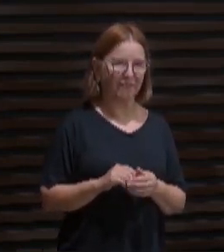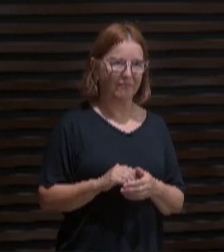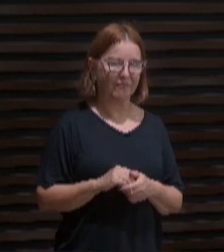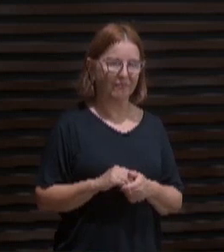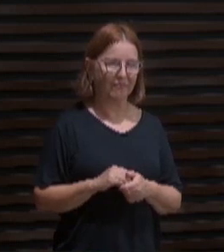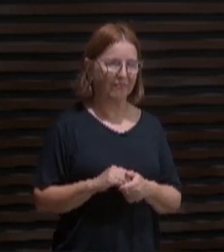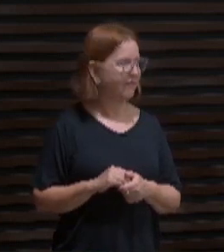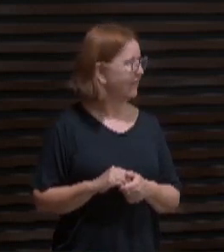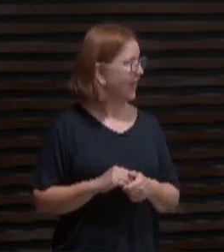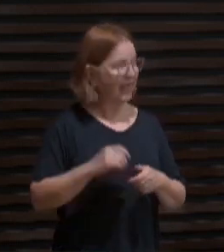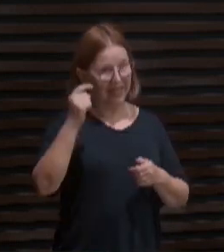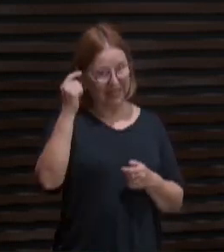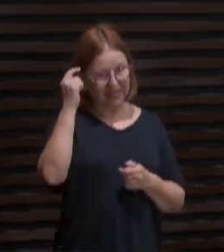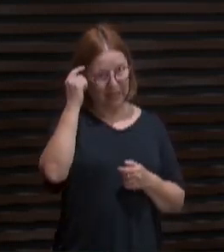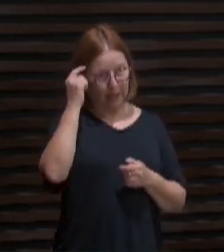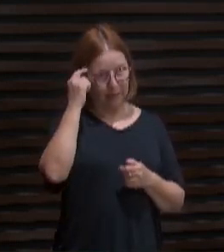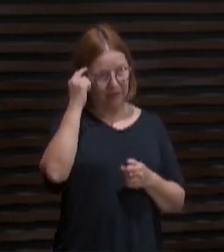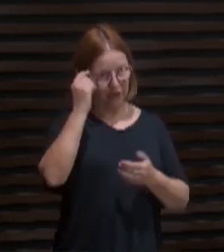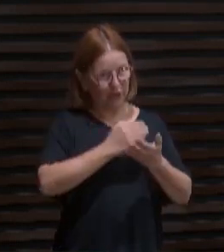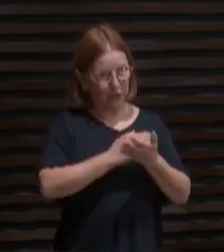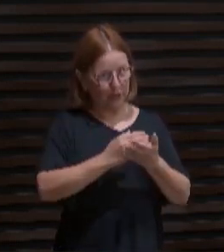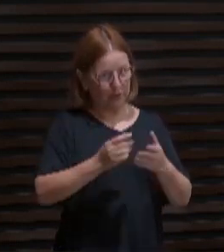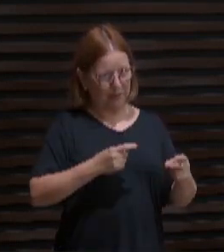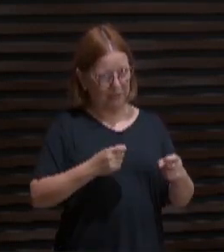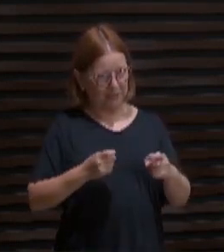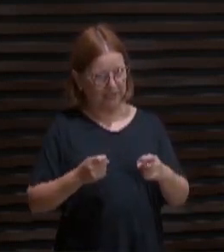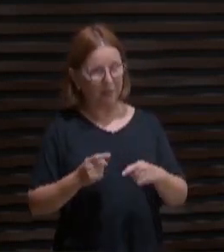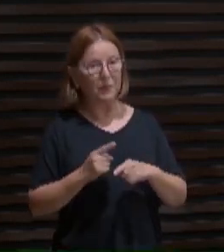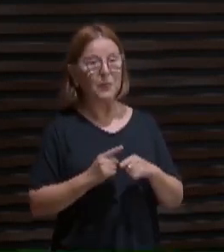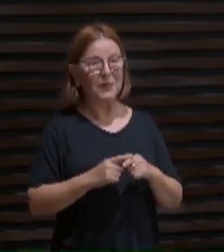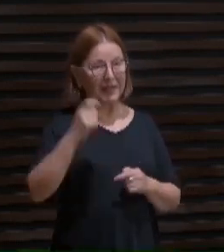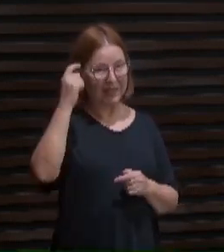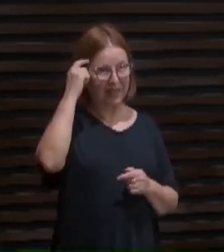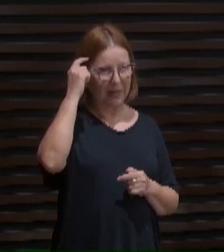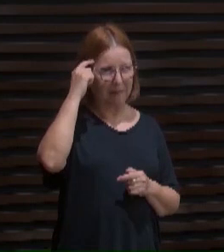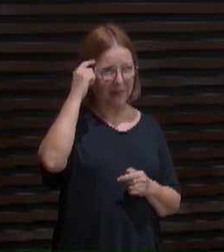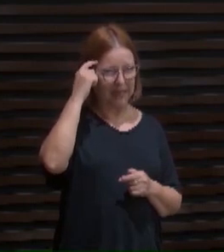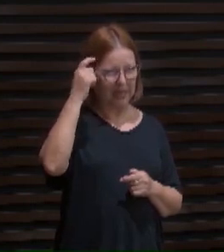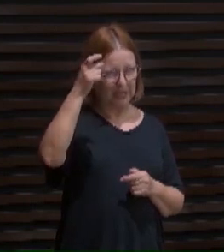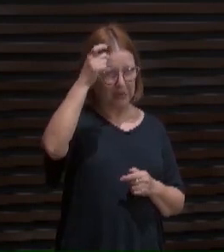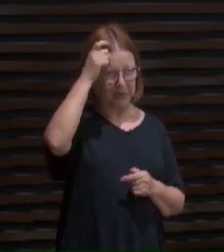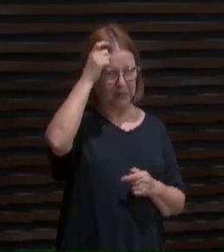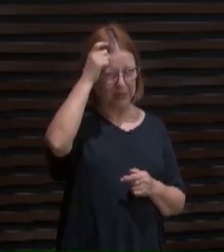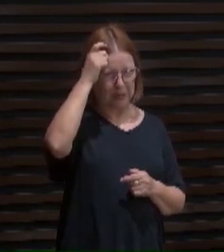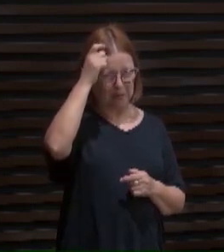É na mente que a serpente lança o seu veneno.